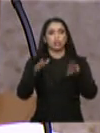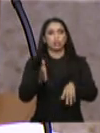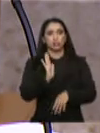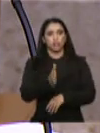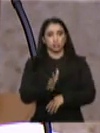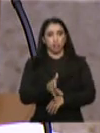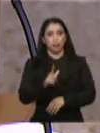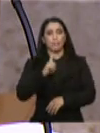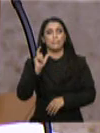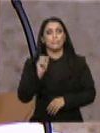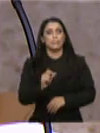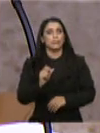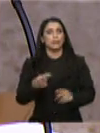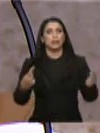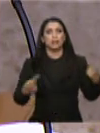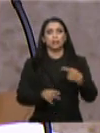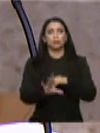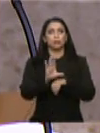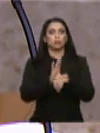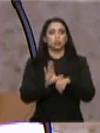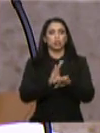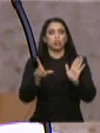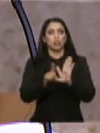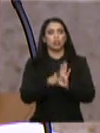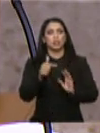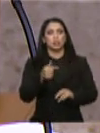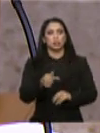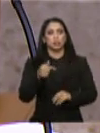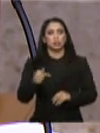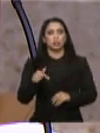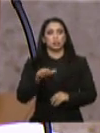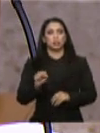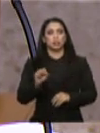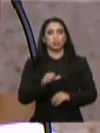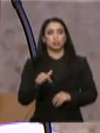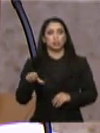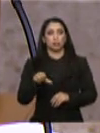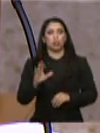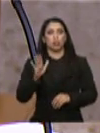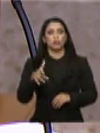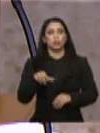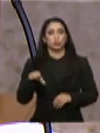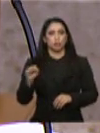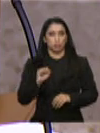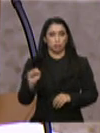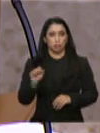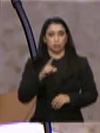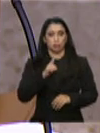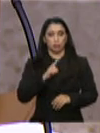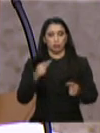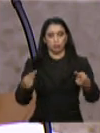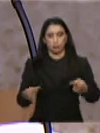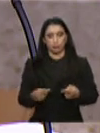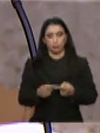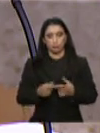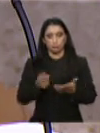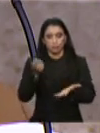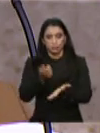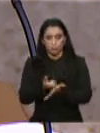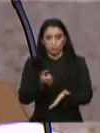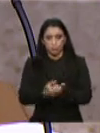que declarara a inconstitucionalidade da Lei 7.689, de 88, ilegítima a cobrança